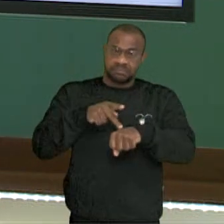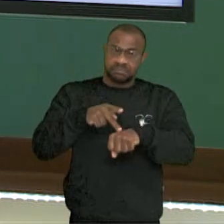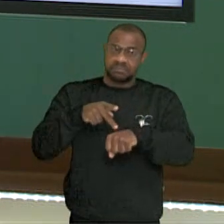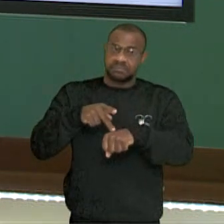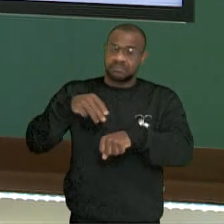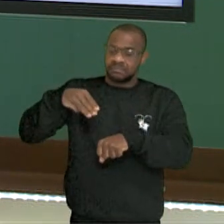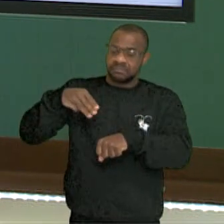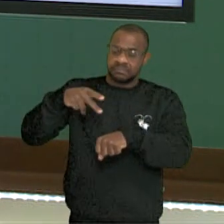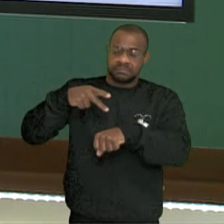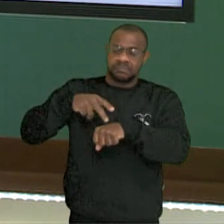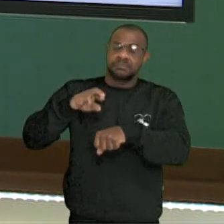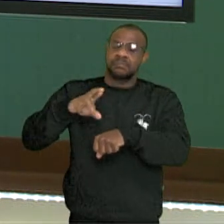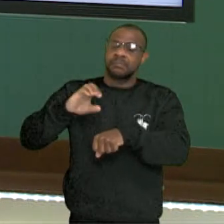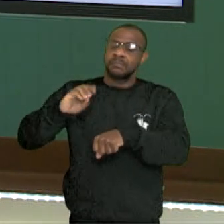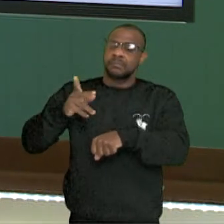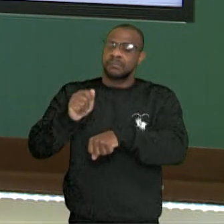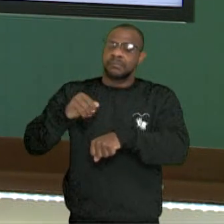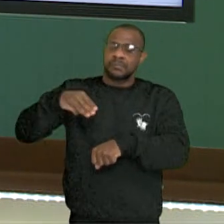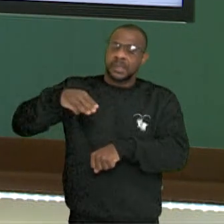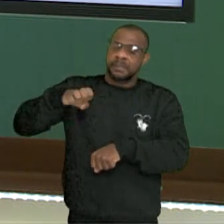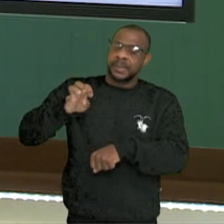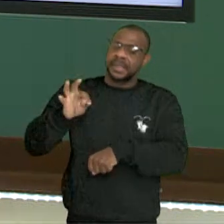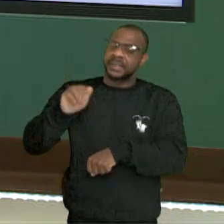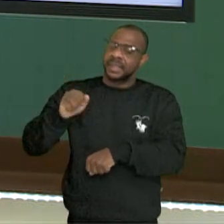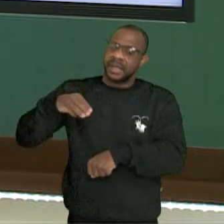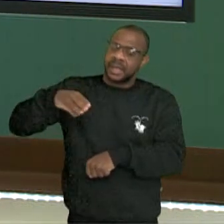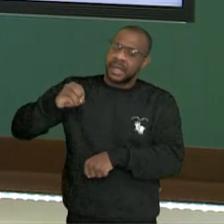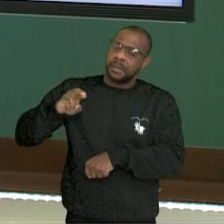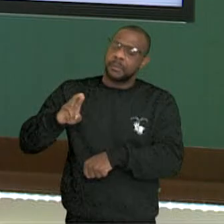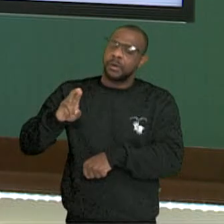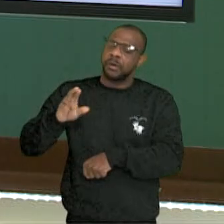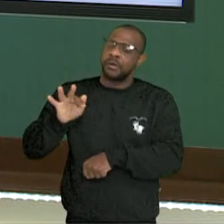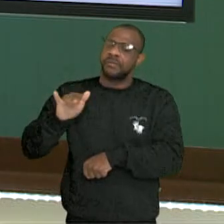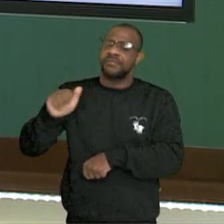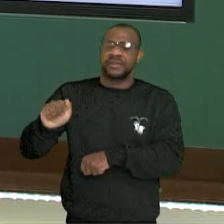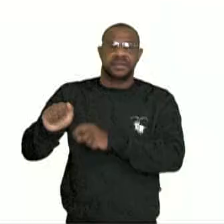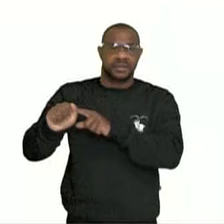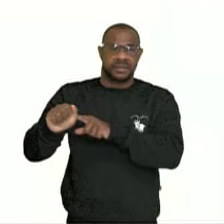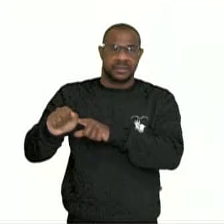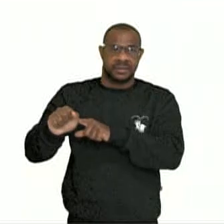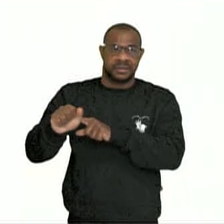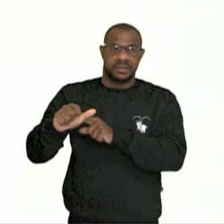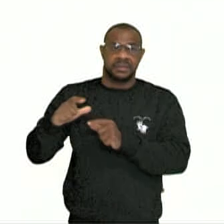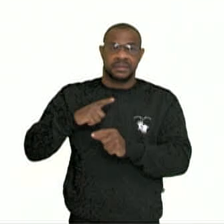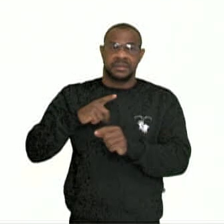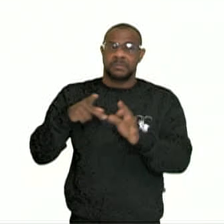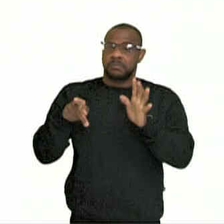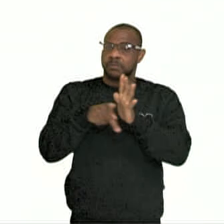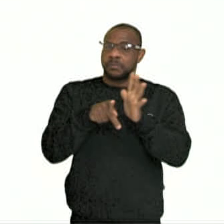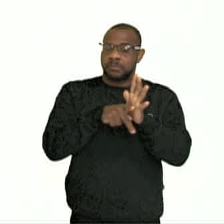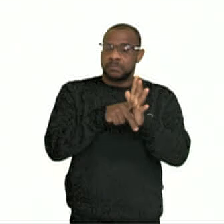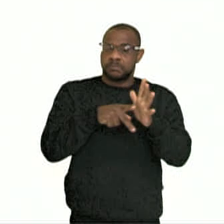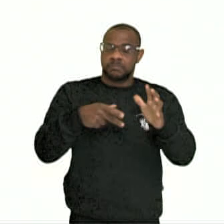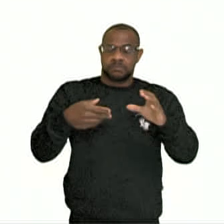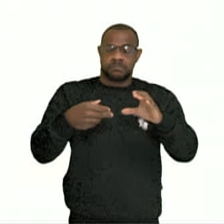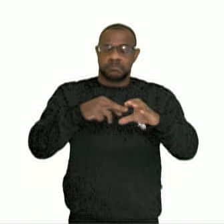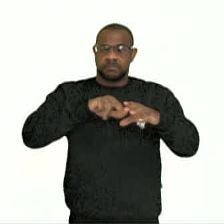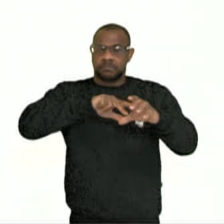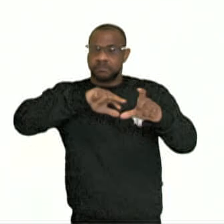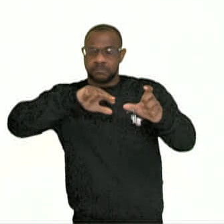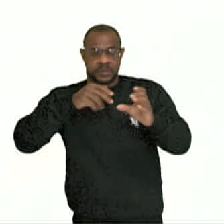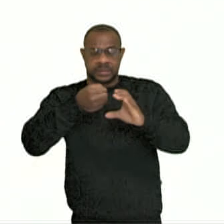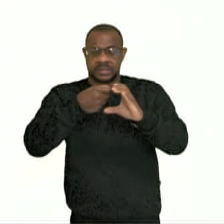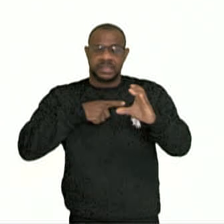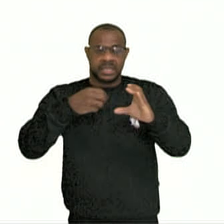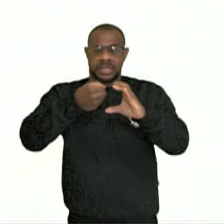metamórfica. Então, os minerais desses tipos de rocha apresentam propriedades diferentes daquelas que nós